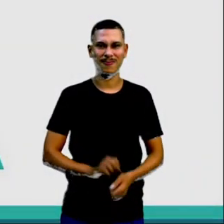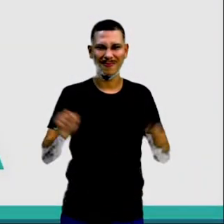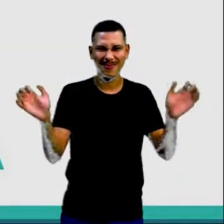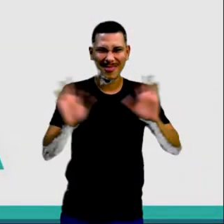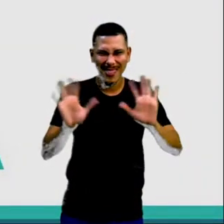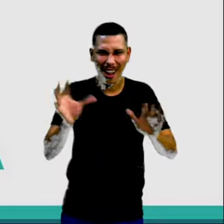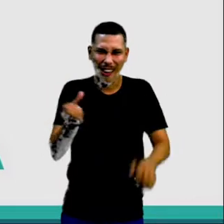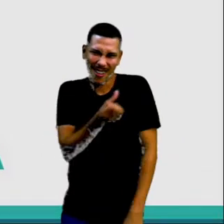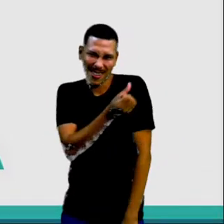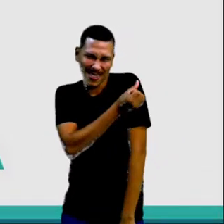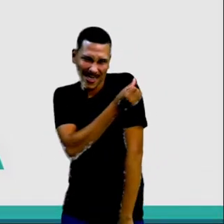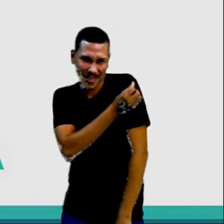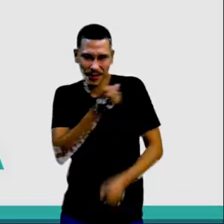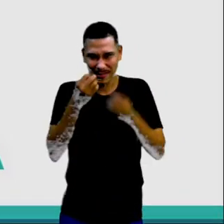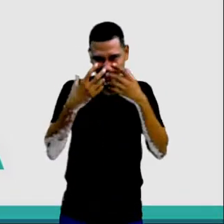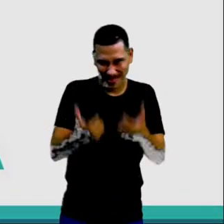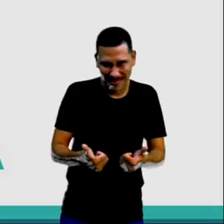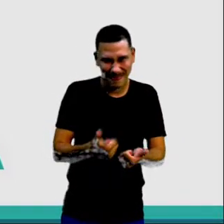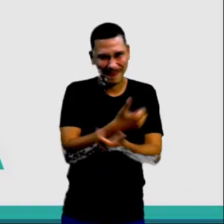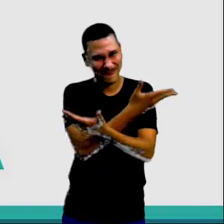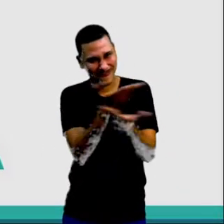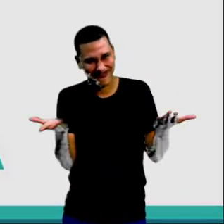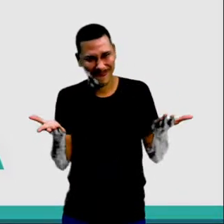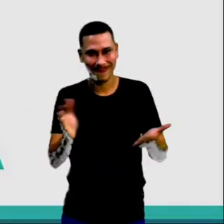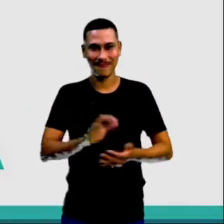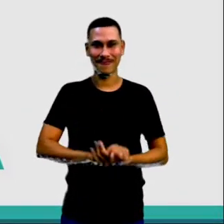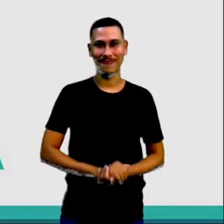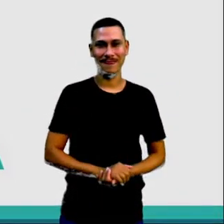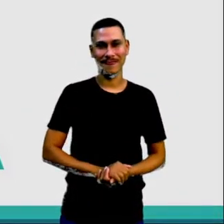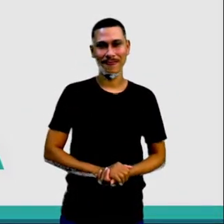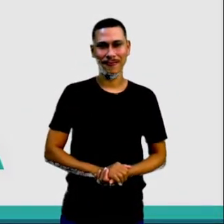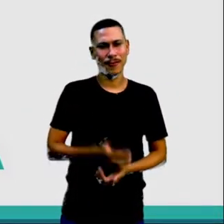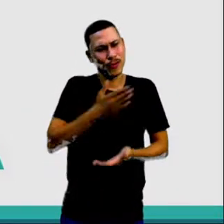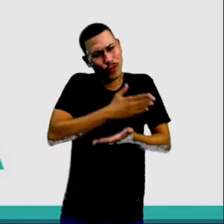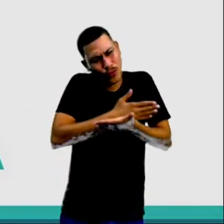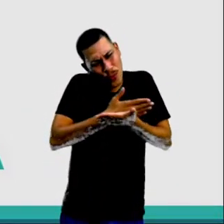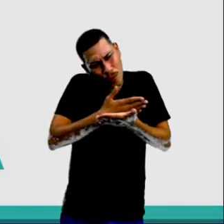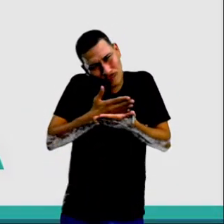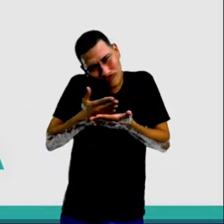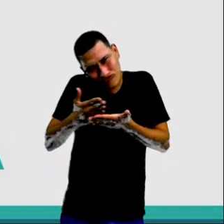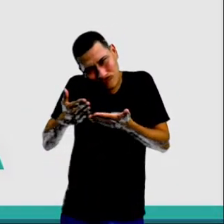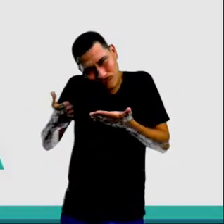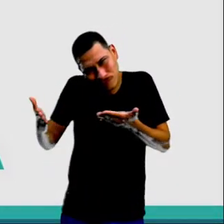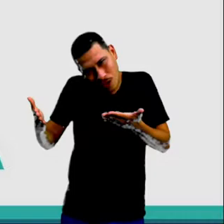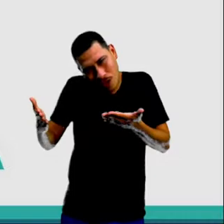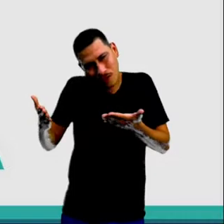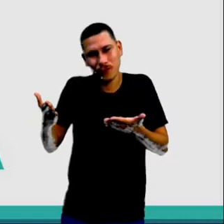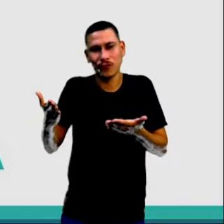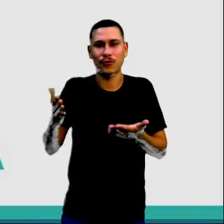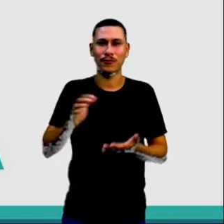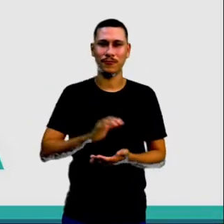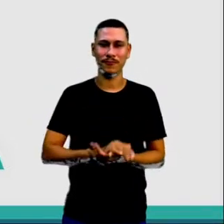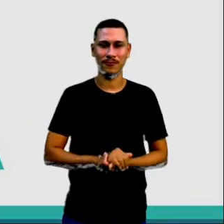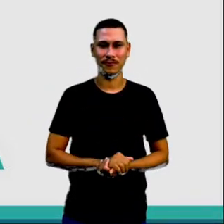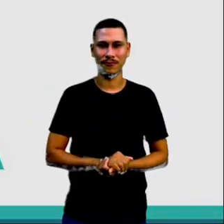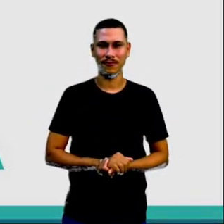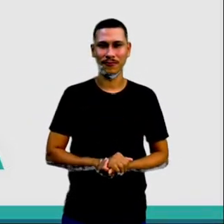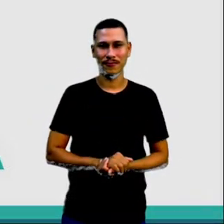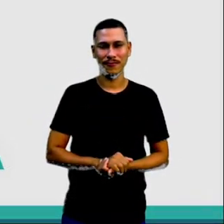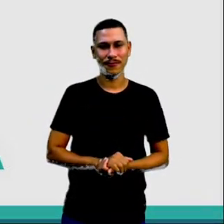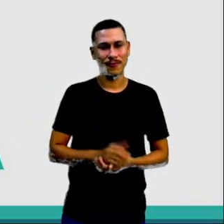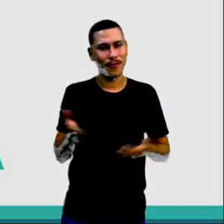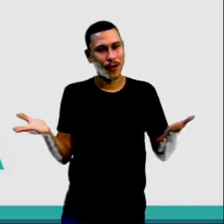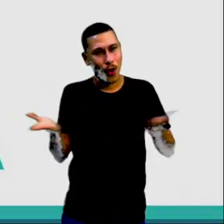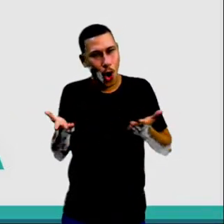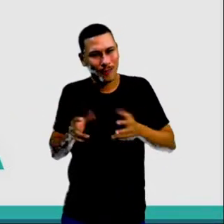Olá, sexto ano querido, tudo bem? Como vocês estão? Estamos iniciando mais um bimestre e vamos